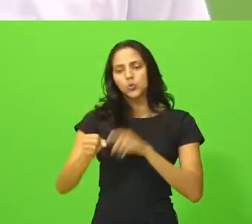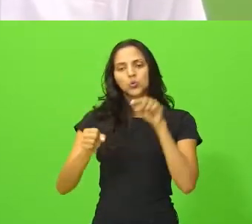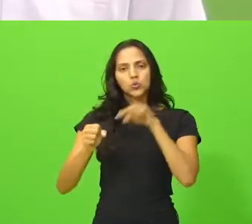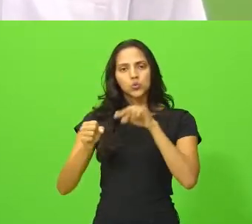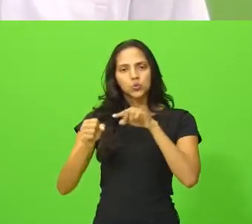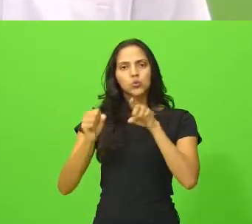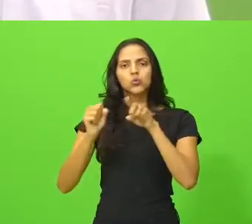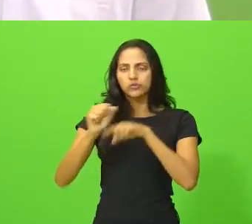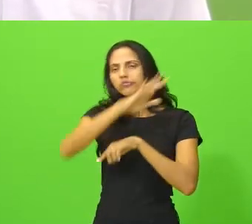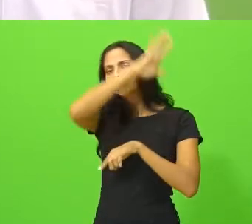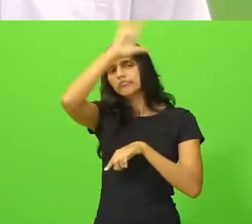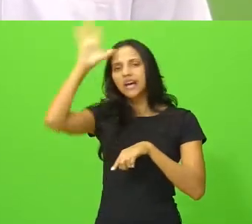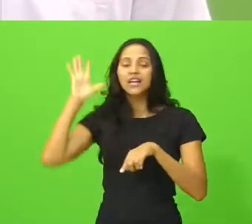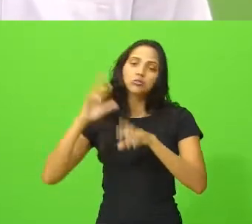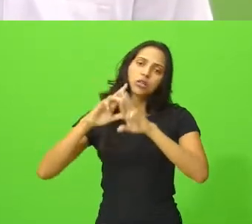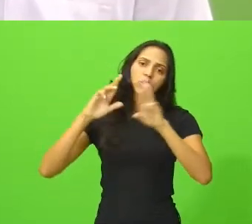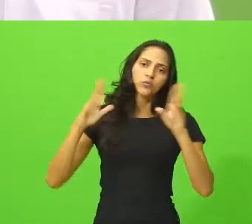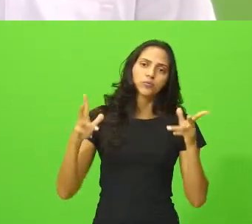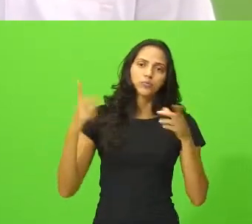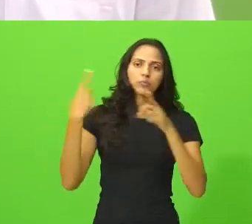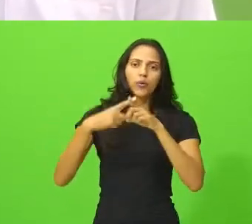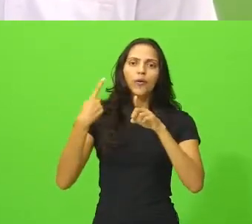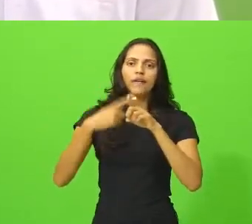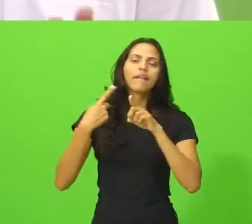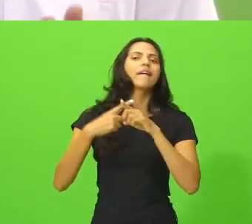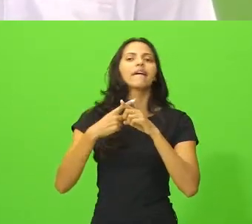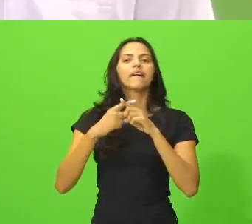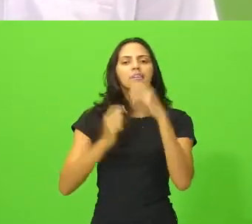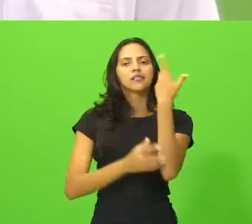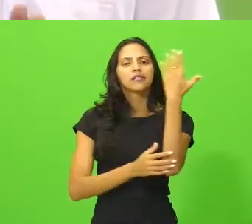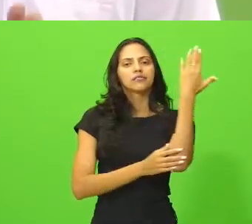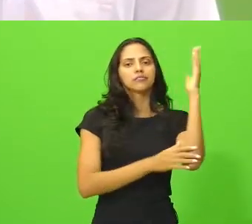sul da Amazônia foi altamente